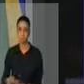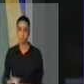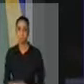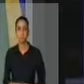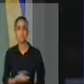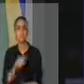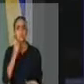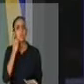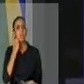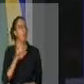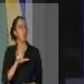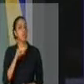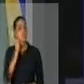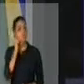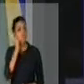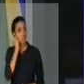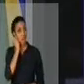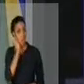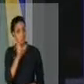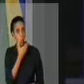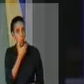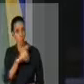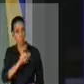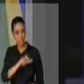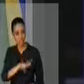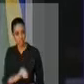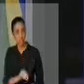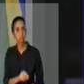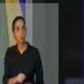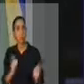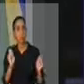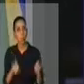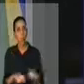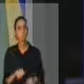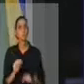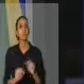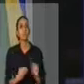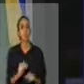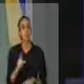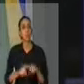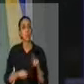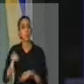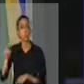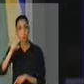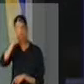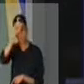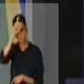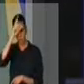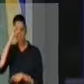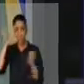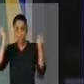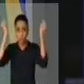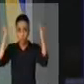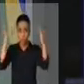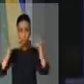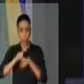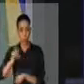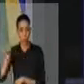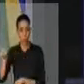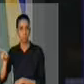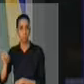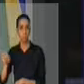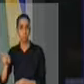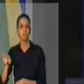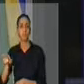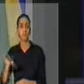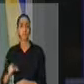senador Dário Berg, conseguimos um acelerador linear para o Hospital de Chapecó, onde atende lá